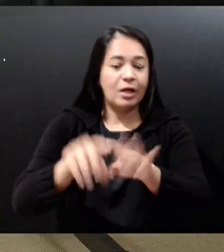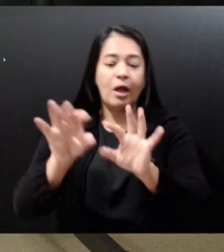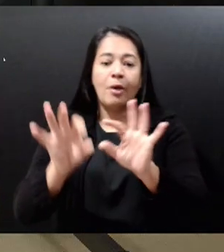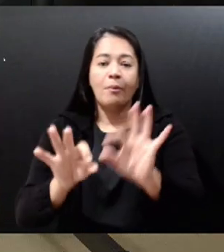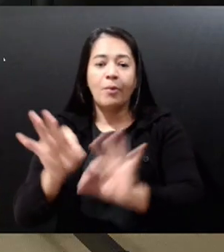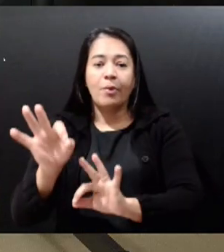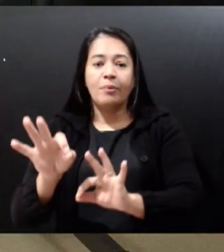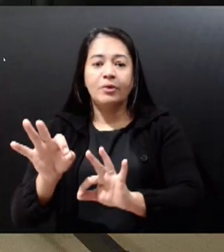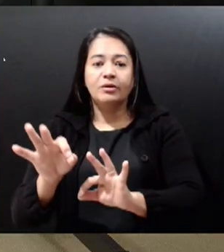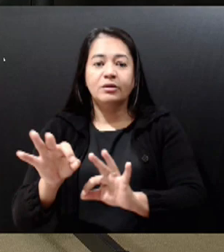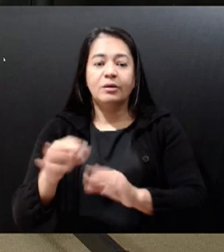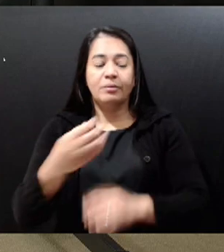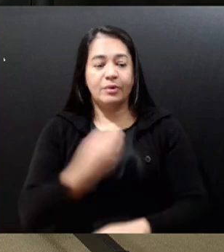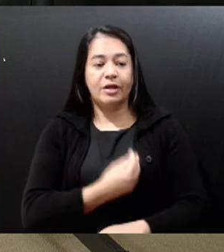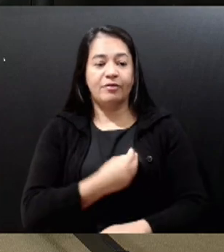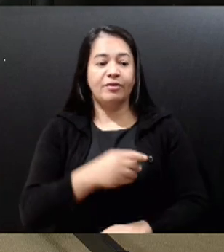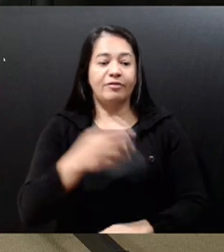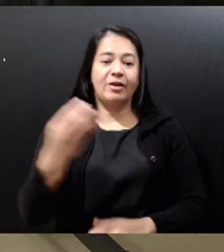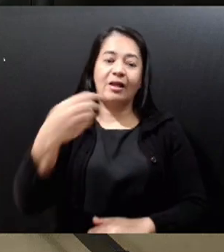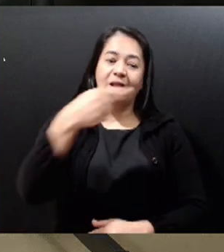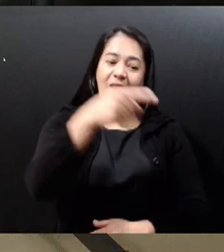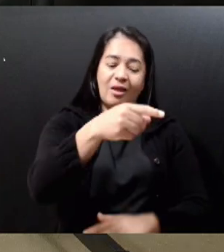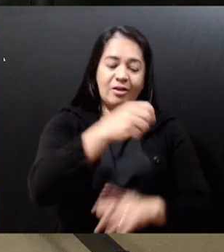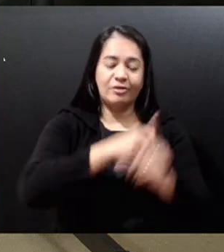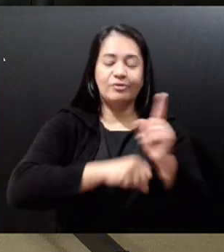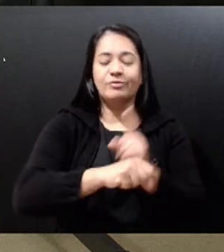em sociedade.